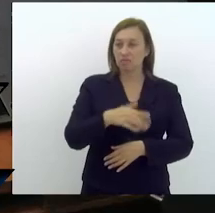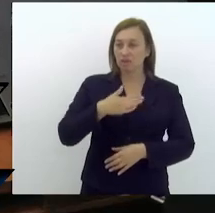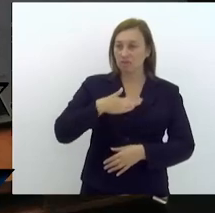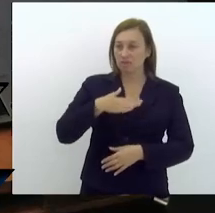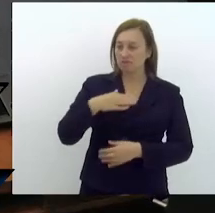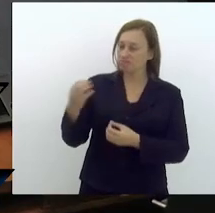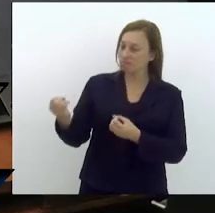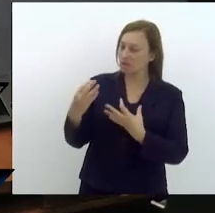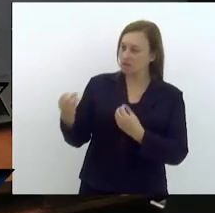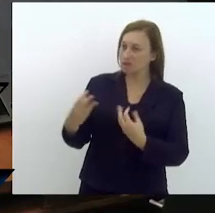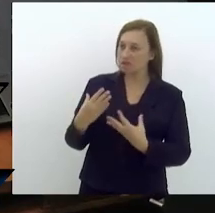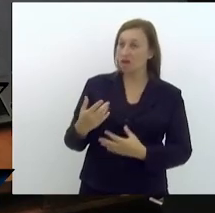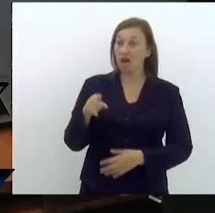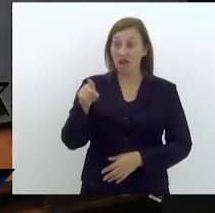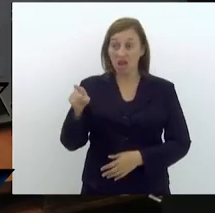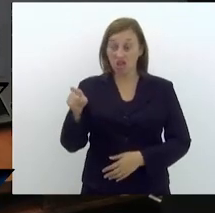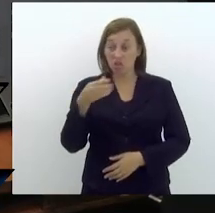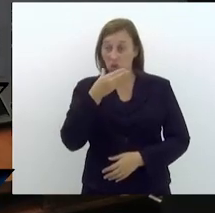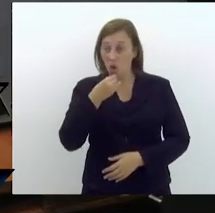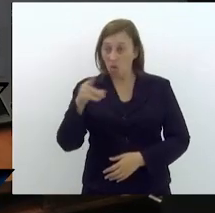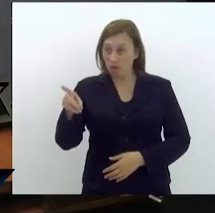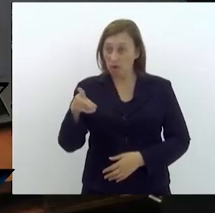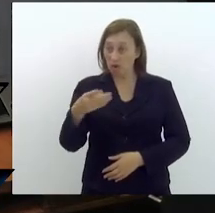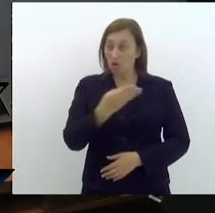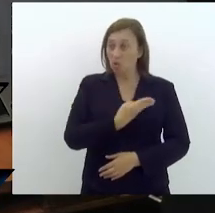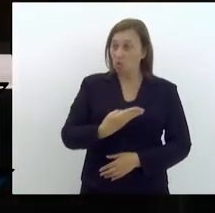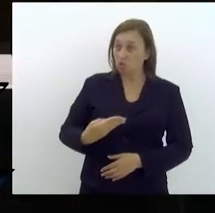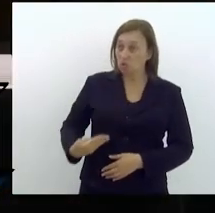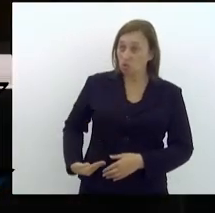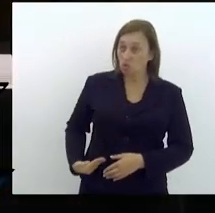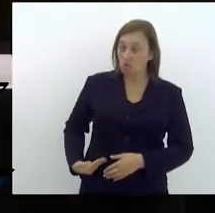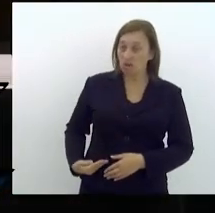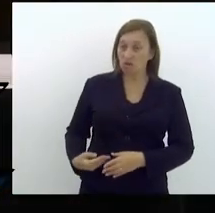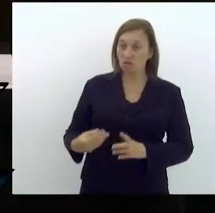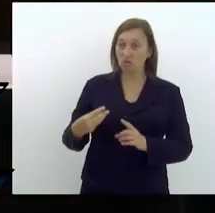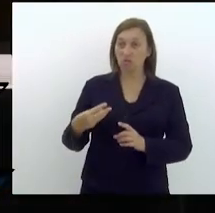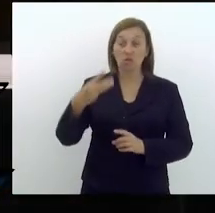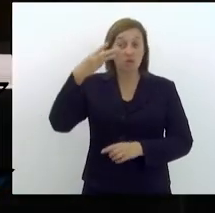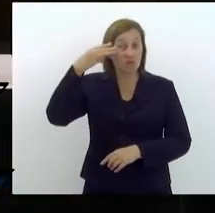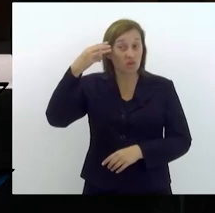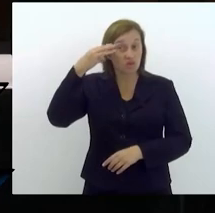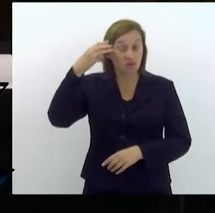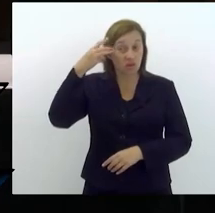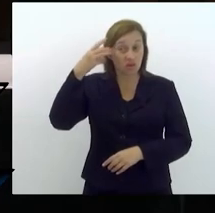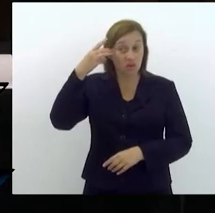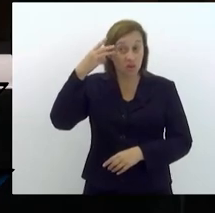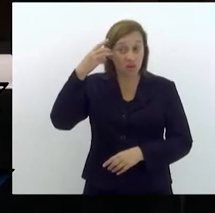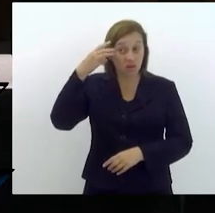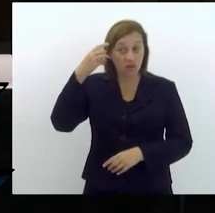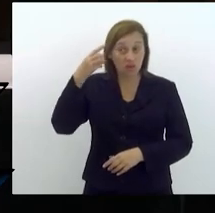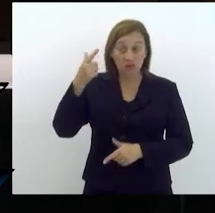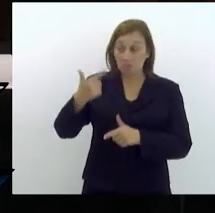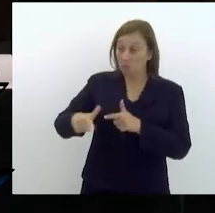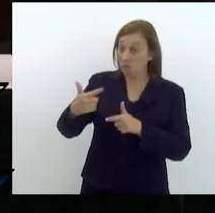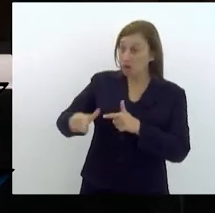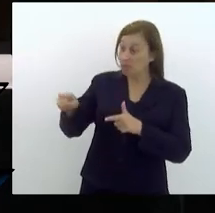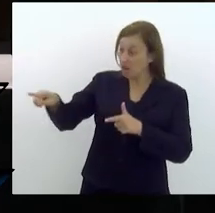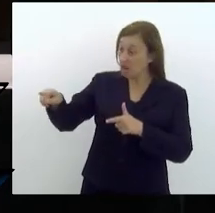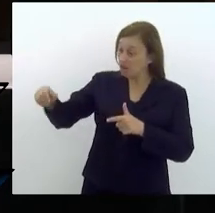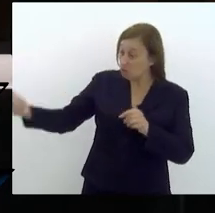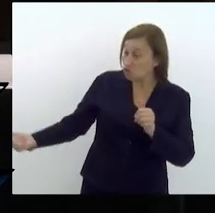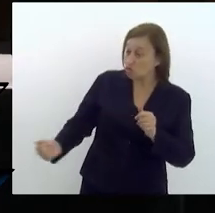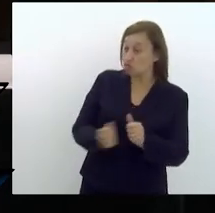coração e olha esse cara aqui ó quando o governo Vitor começou a pegar fogo ele foi para dentro um dos maiores responsáveis pelo impeachment